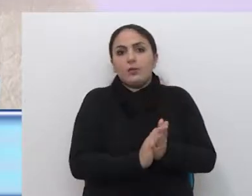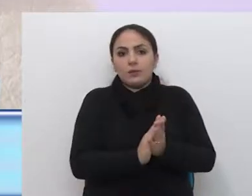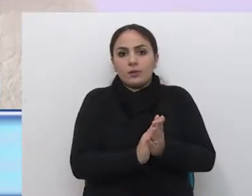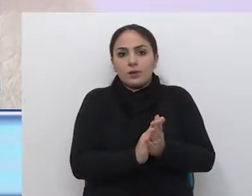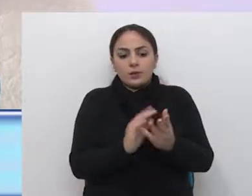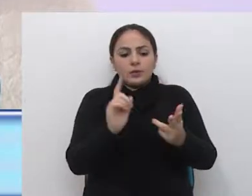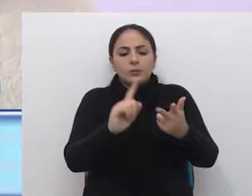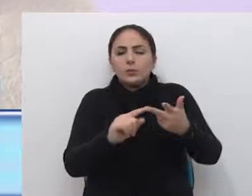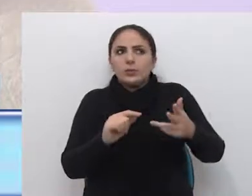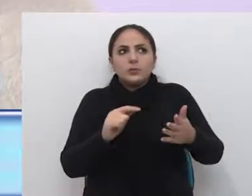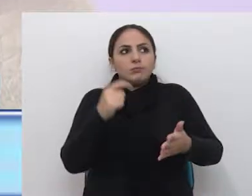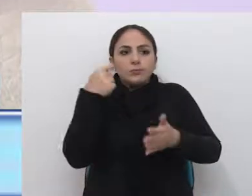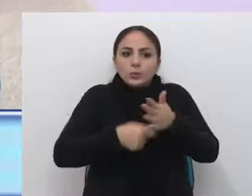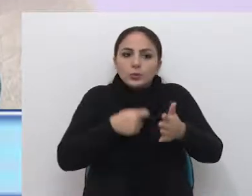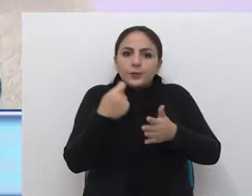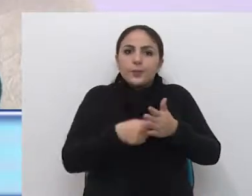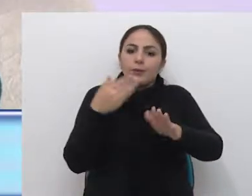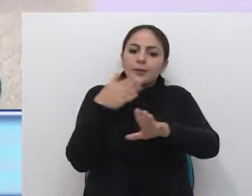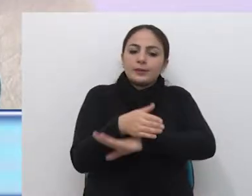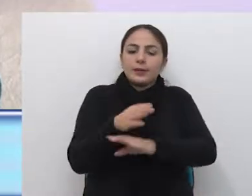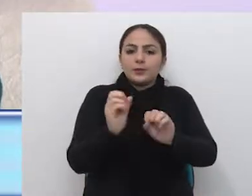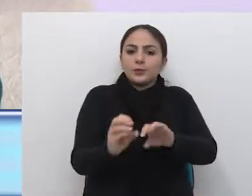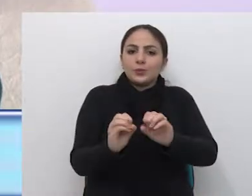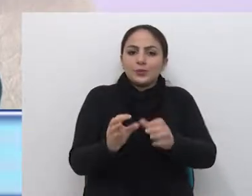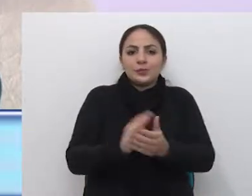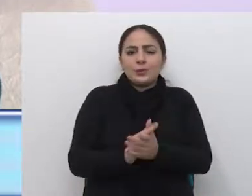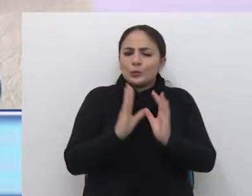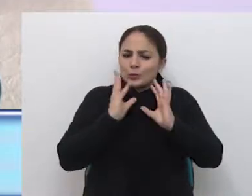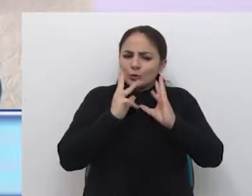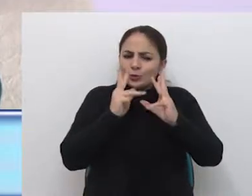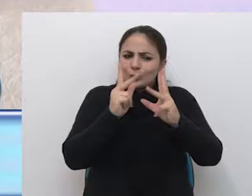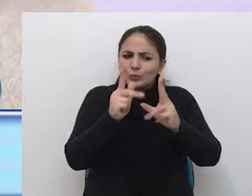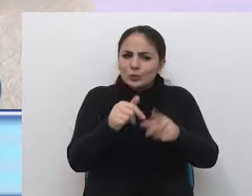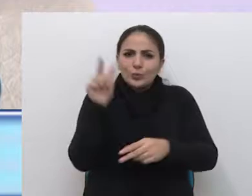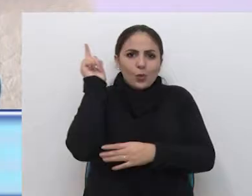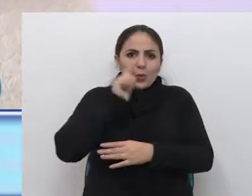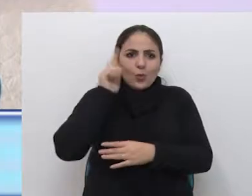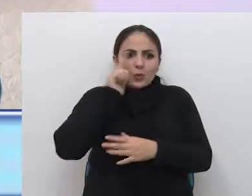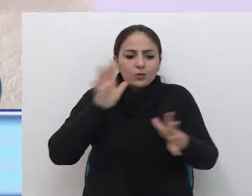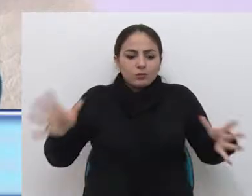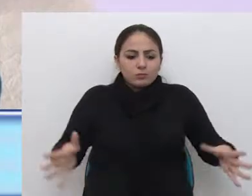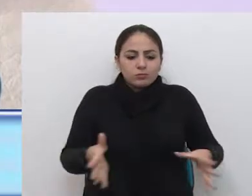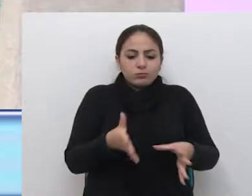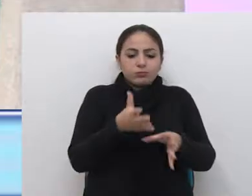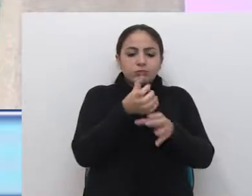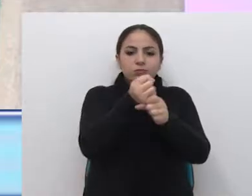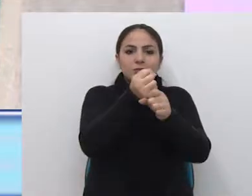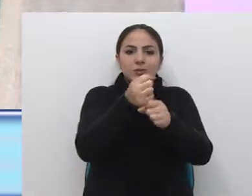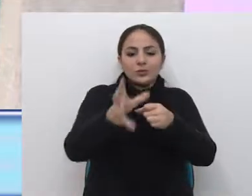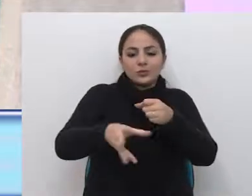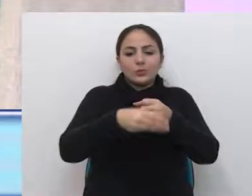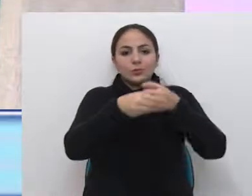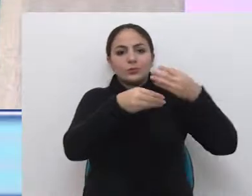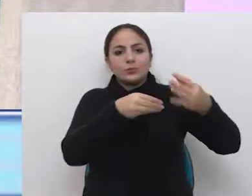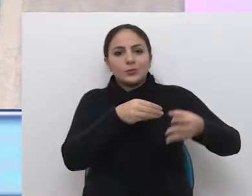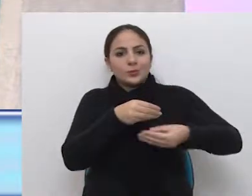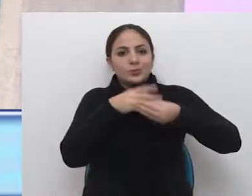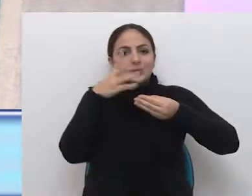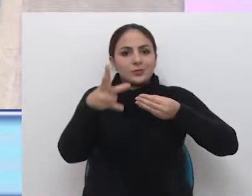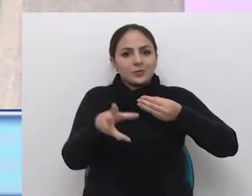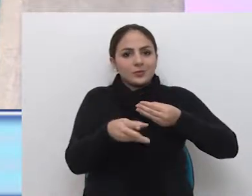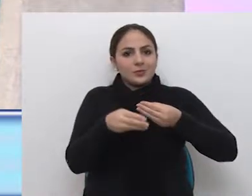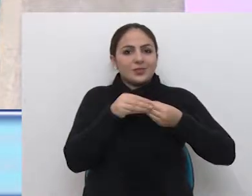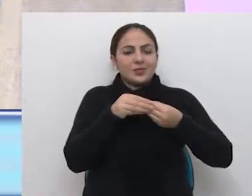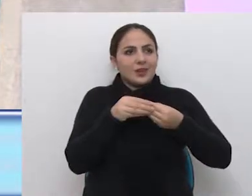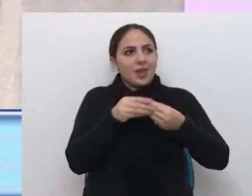possibilidade do acesso à educação. Então, todas essas conquistas, elas foram se complementando, né? Elas